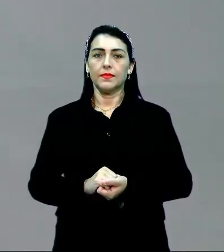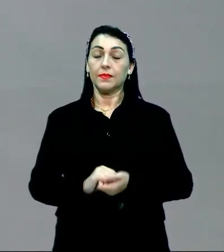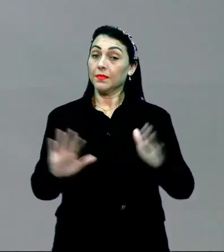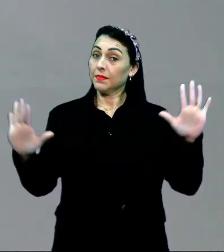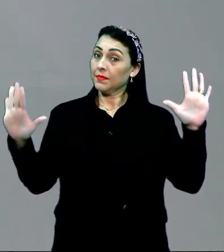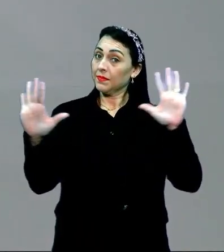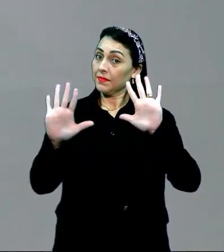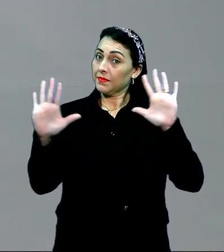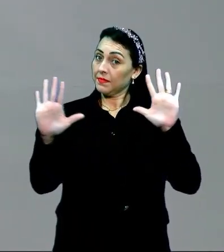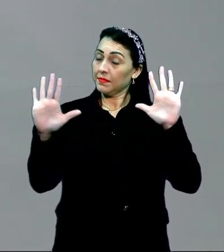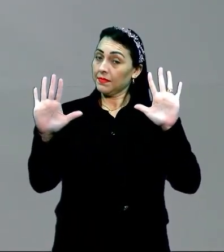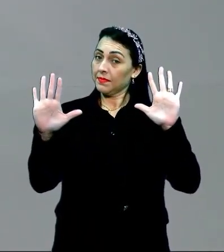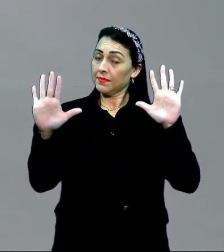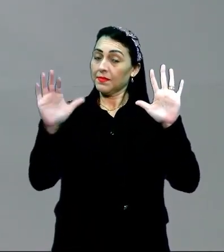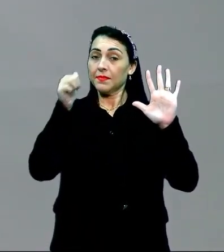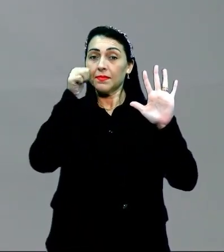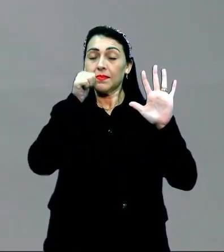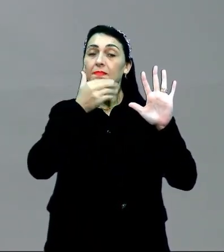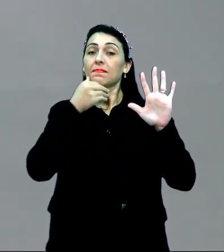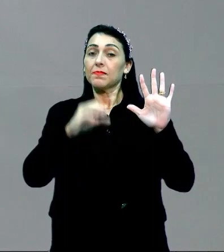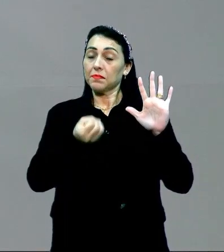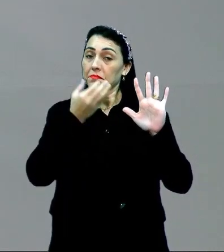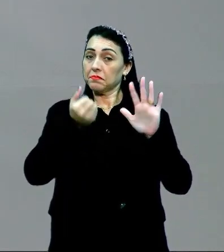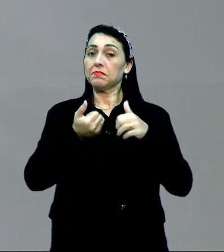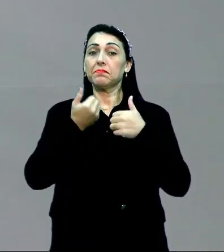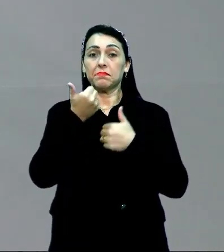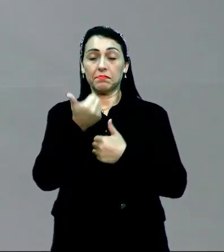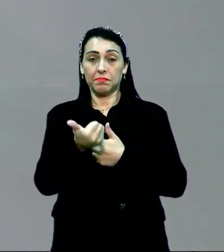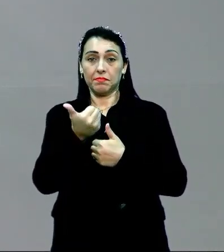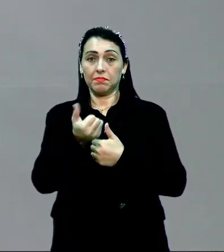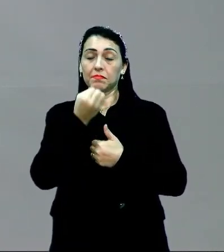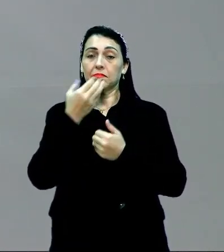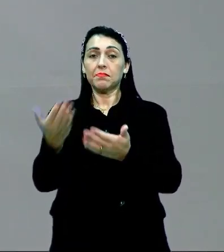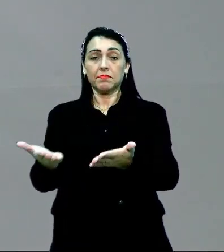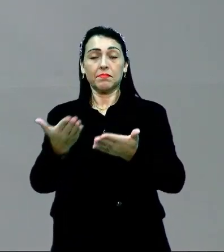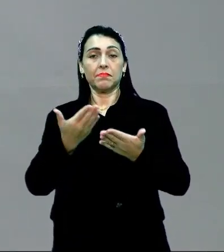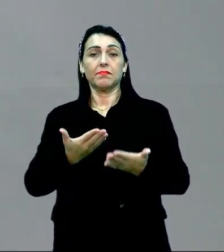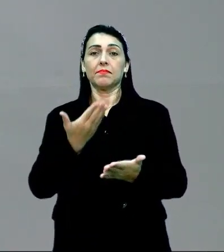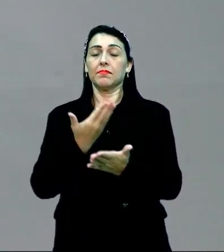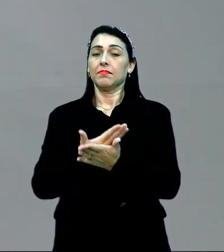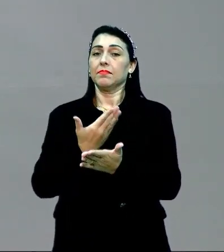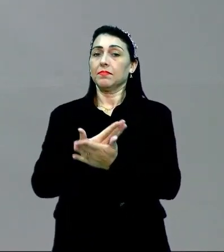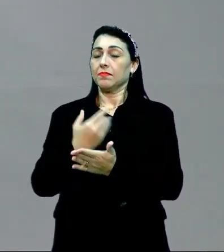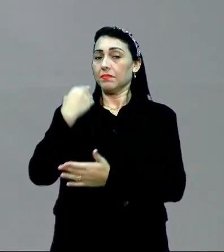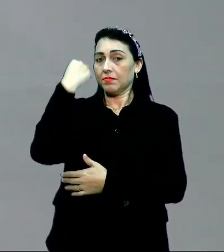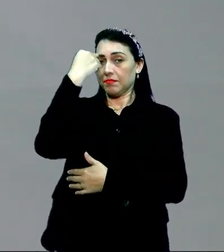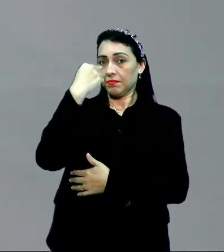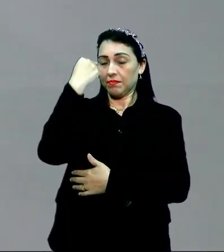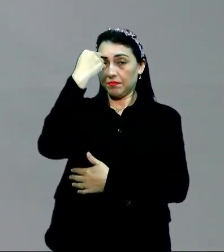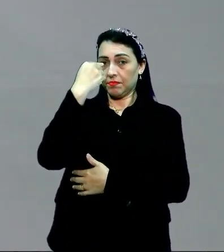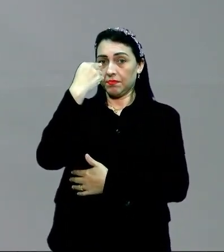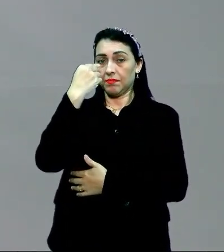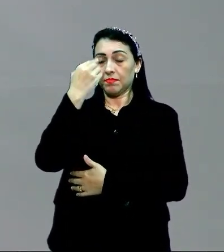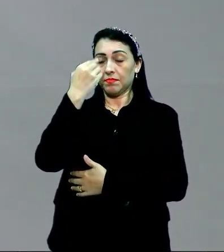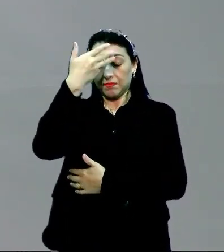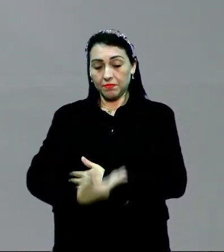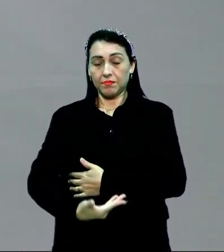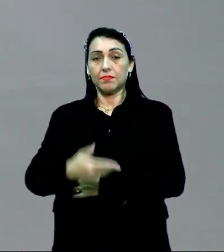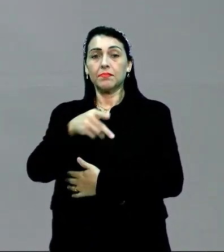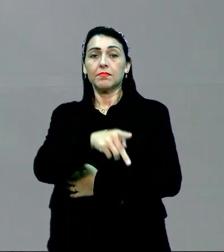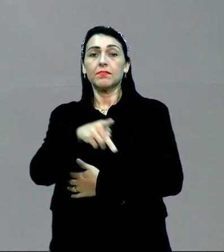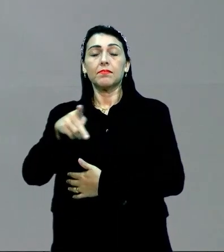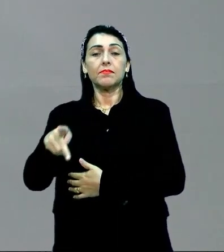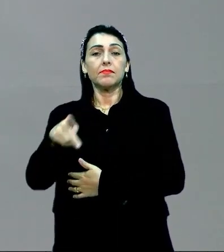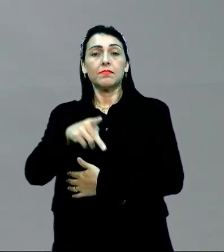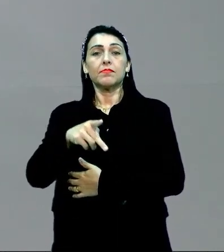Olá tico zetikas Que tal tudo bem sejam bem-vindos a Amazonas classe de espanhol jo soy Danielle